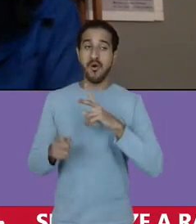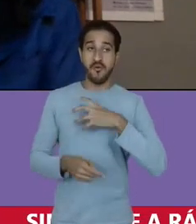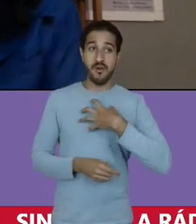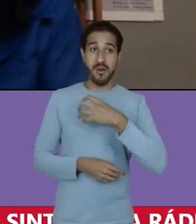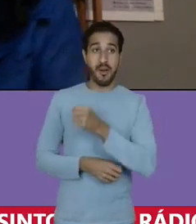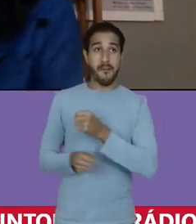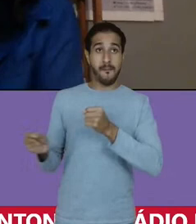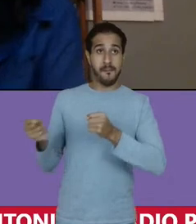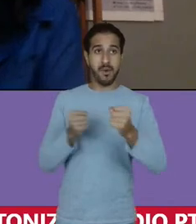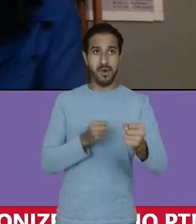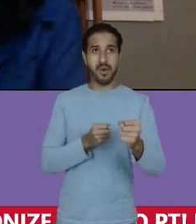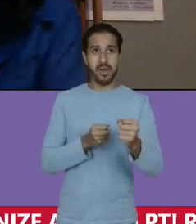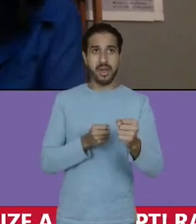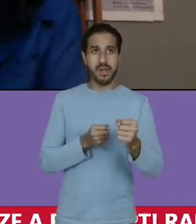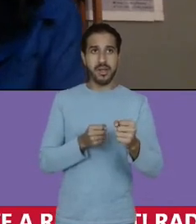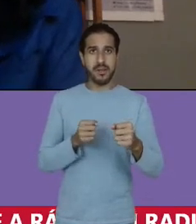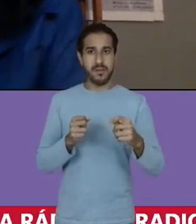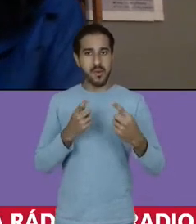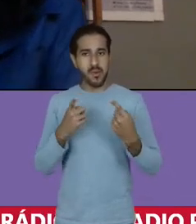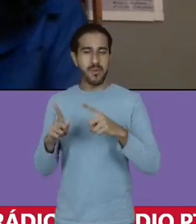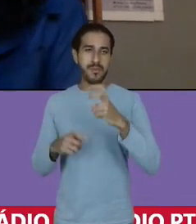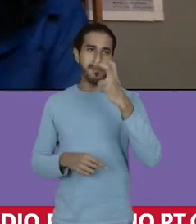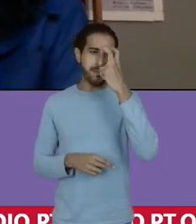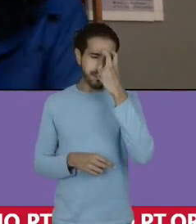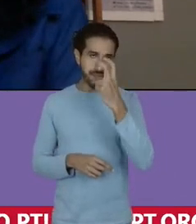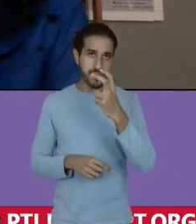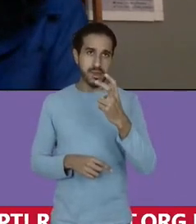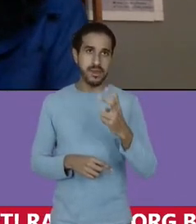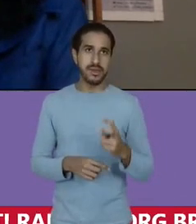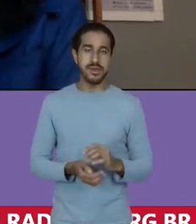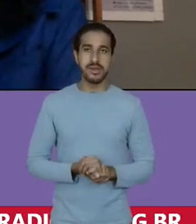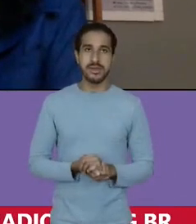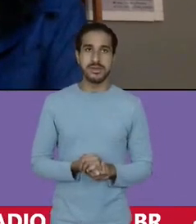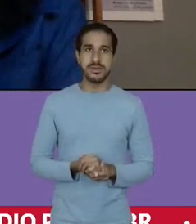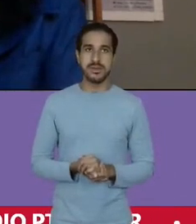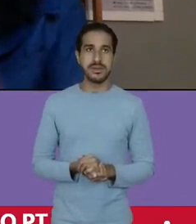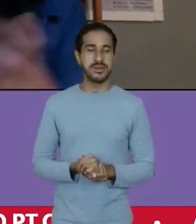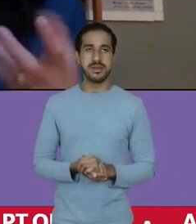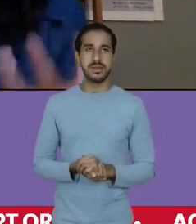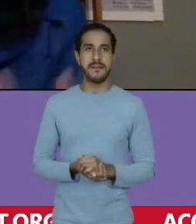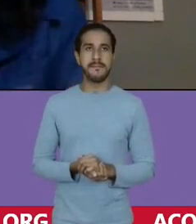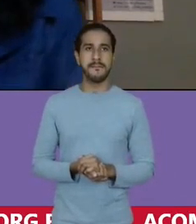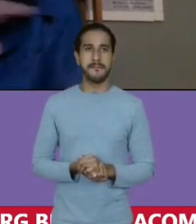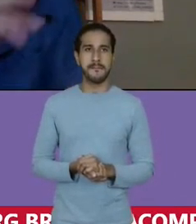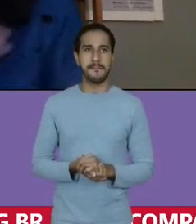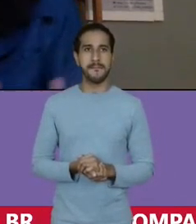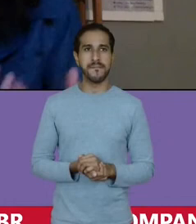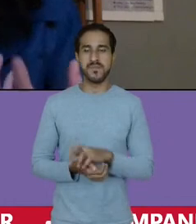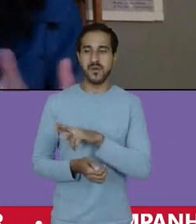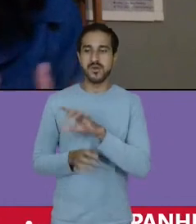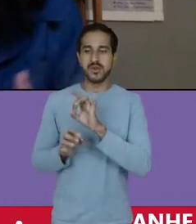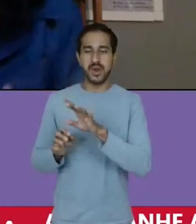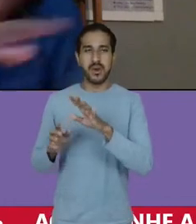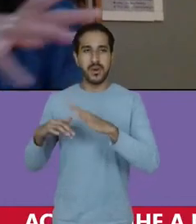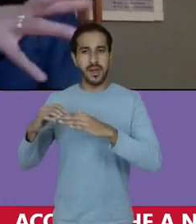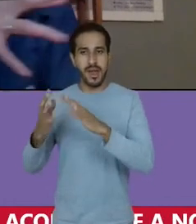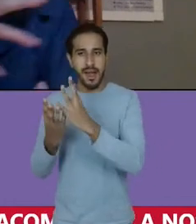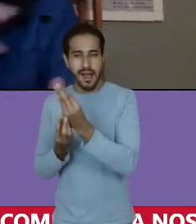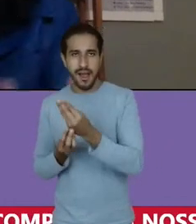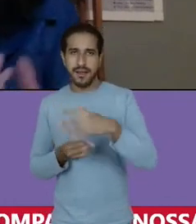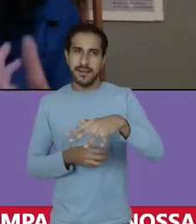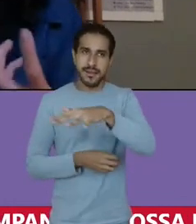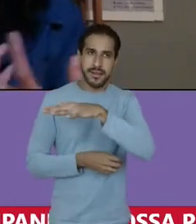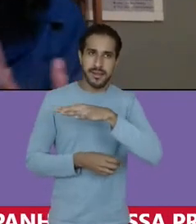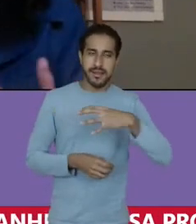hegemonismo, uma outra hegemonia cultural, que não passe pelos artistas ou pelos espaços